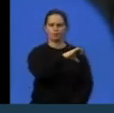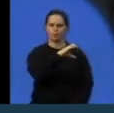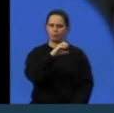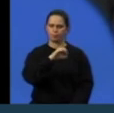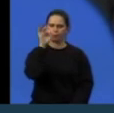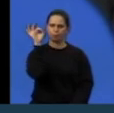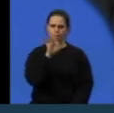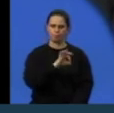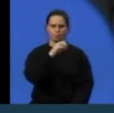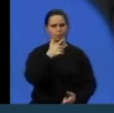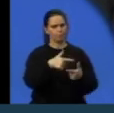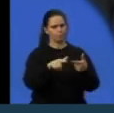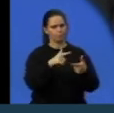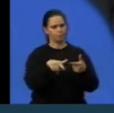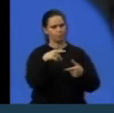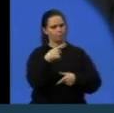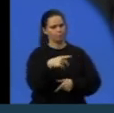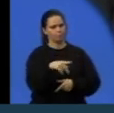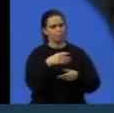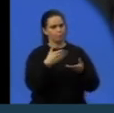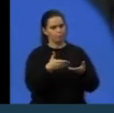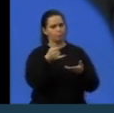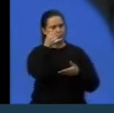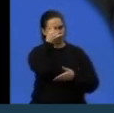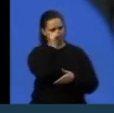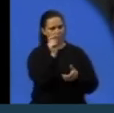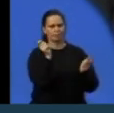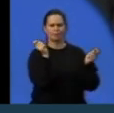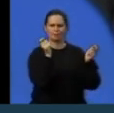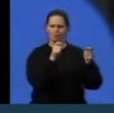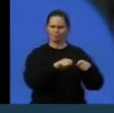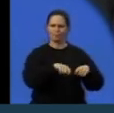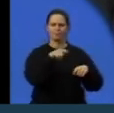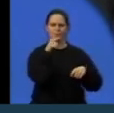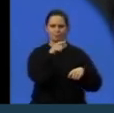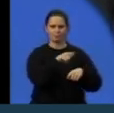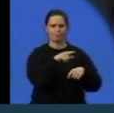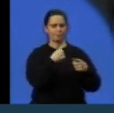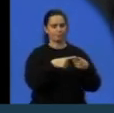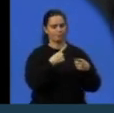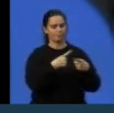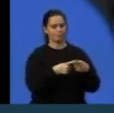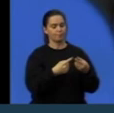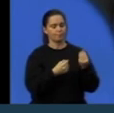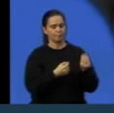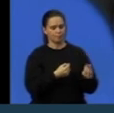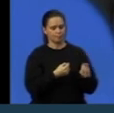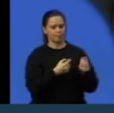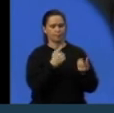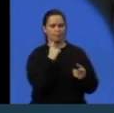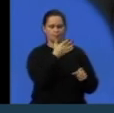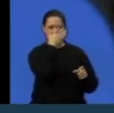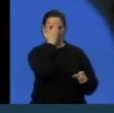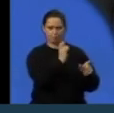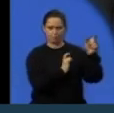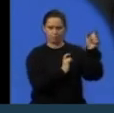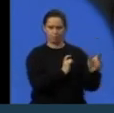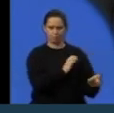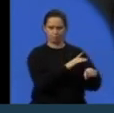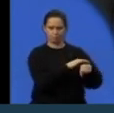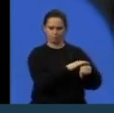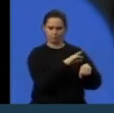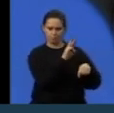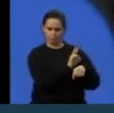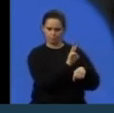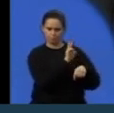90% desses casos podem ser evitados, prezado aluno. Logo, o paciente pode ser